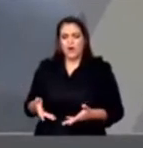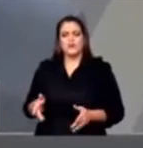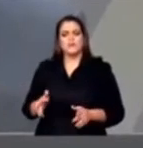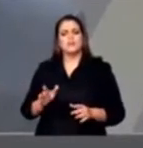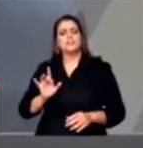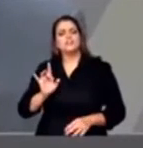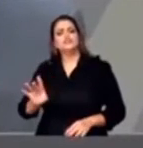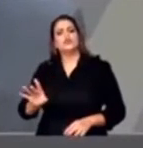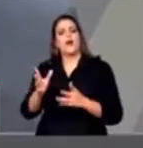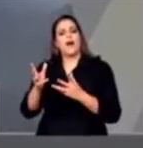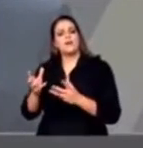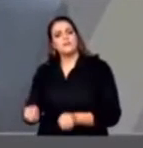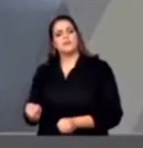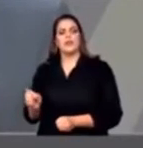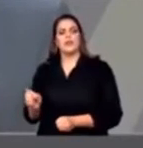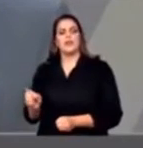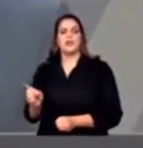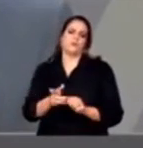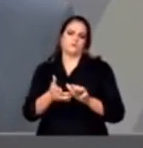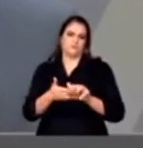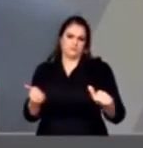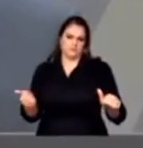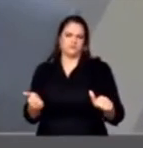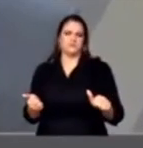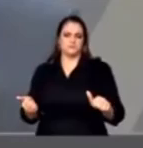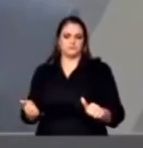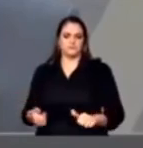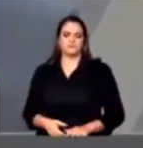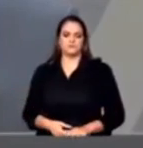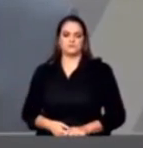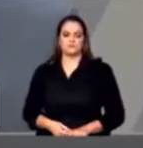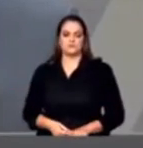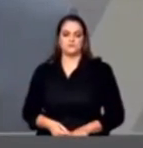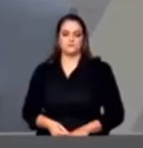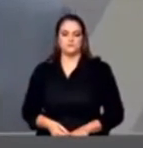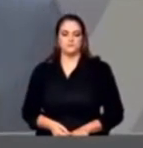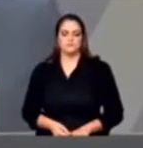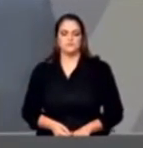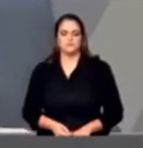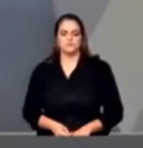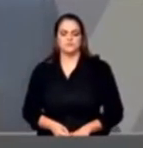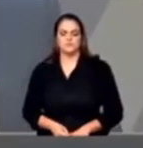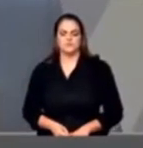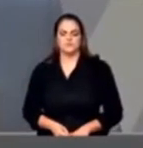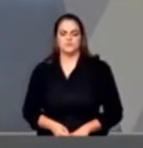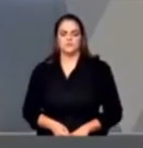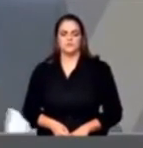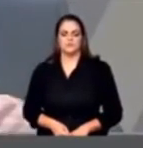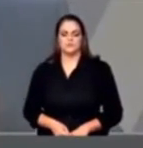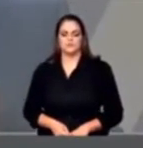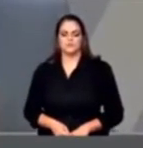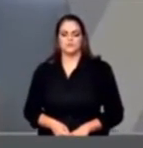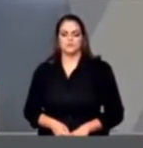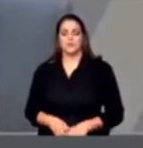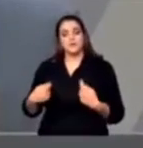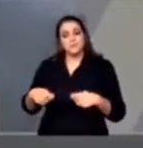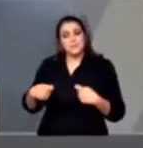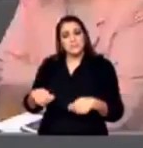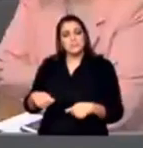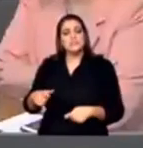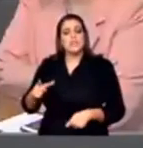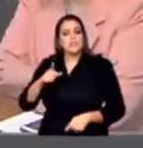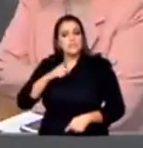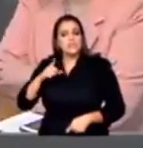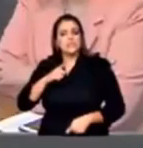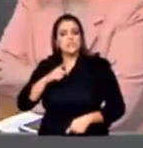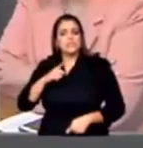a admissibilidade, ela se limita a termos ou não a presença da justa causa. Ontem, senhor presidente, eu falava, e